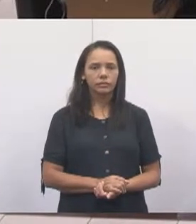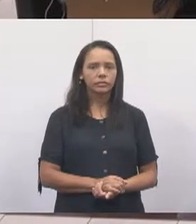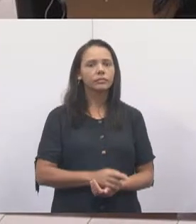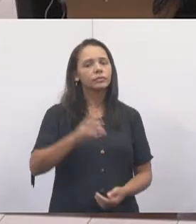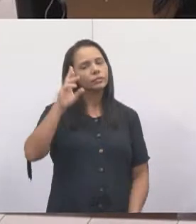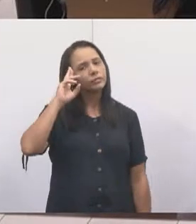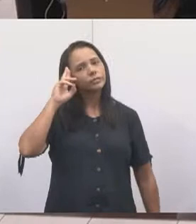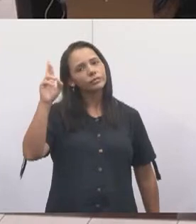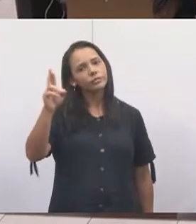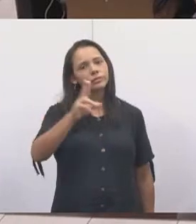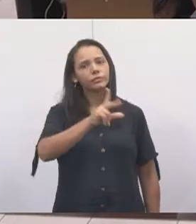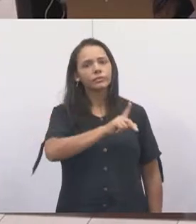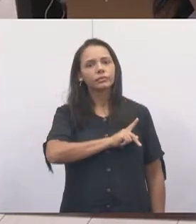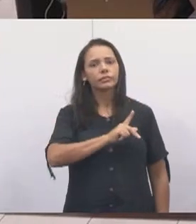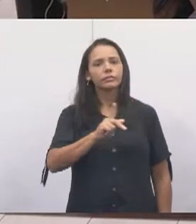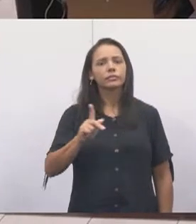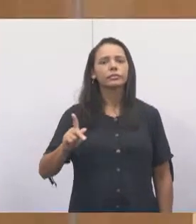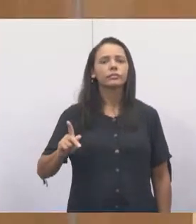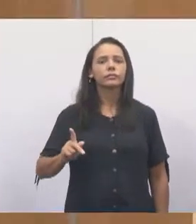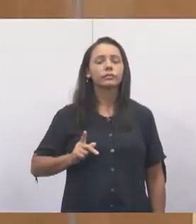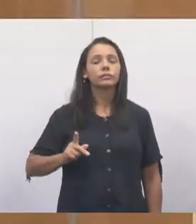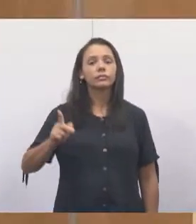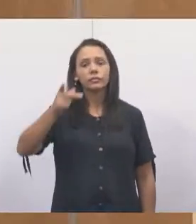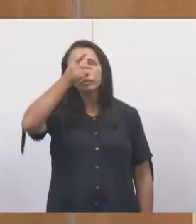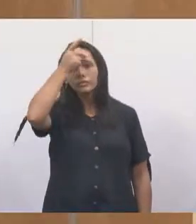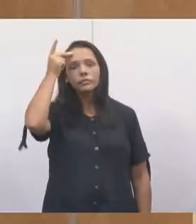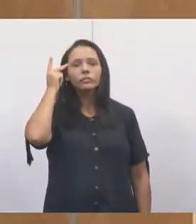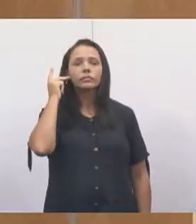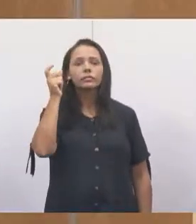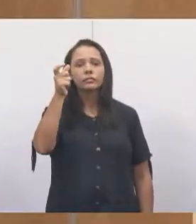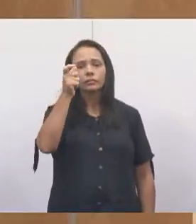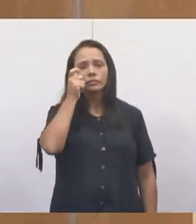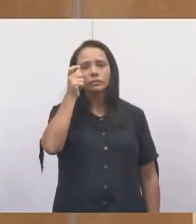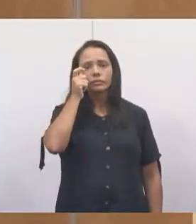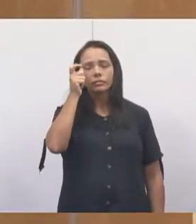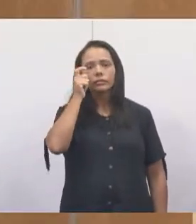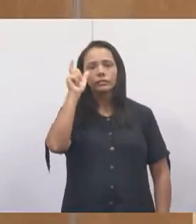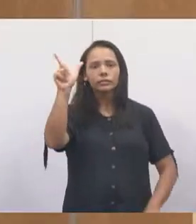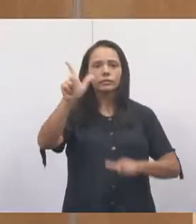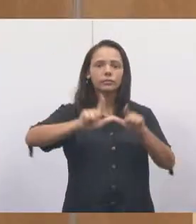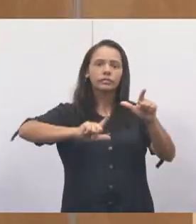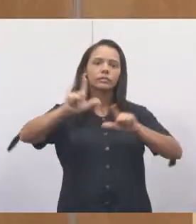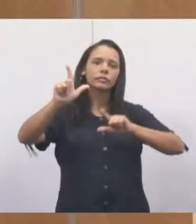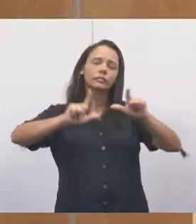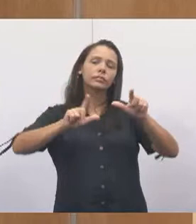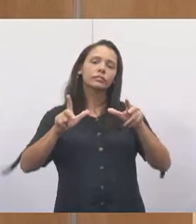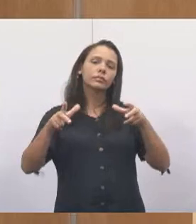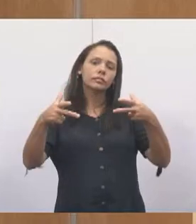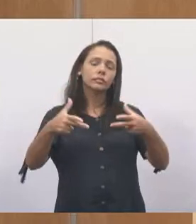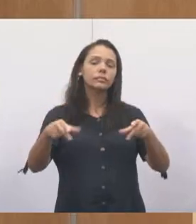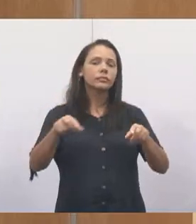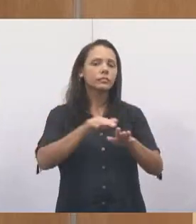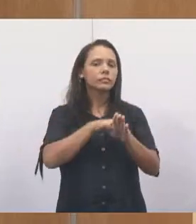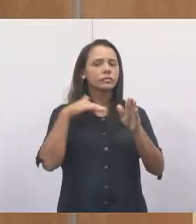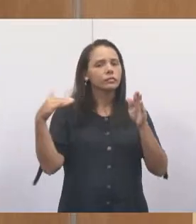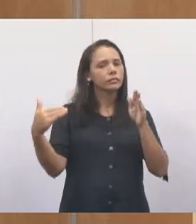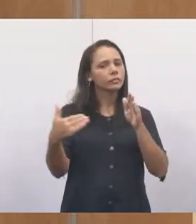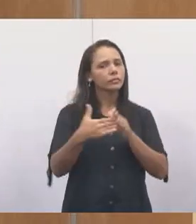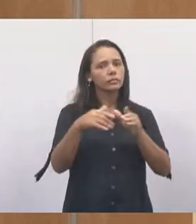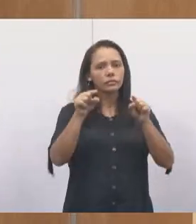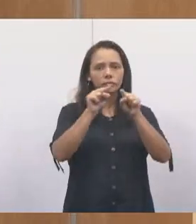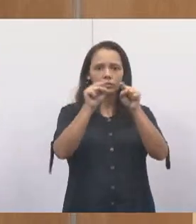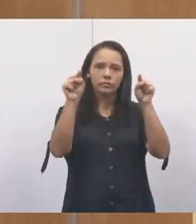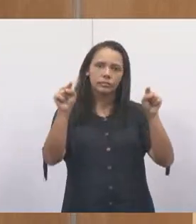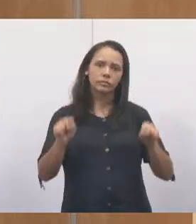Senhor presidente, público que assiste à TV Câmara neste momento, todos os servidores aqui que estão